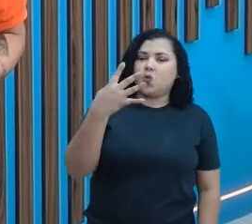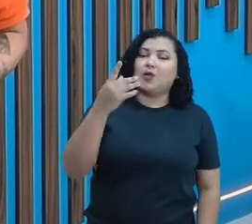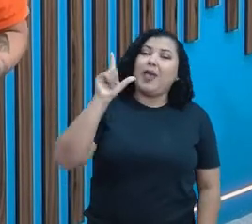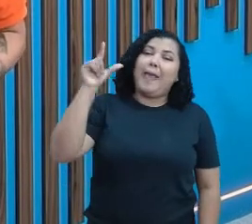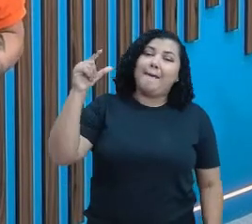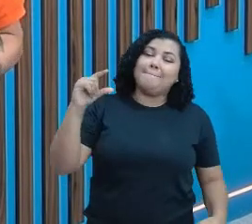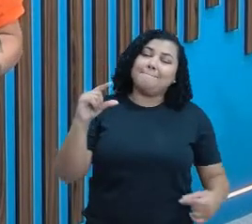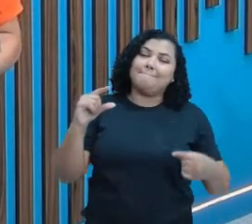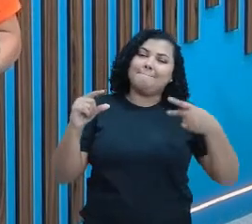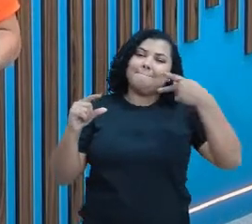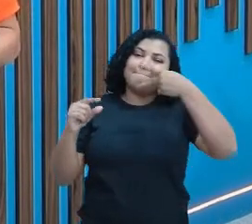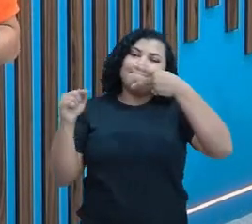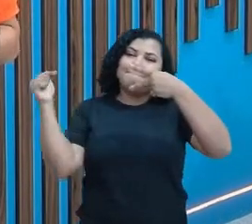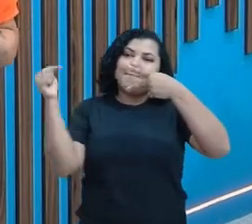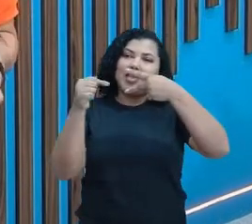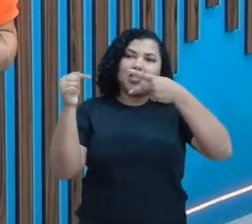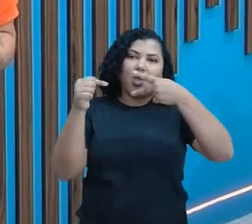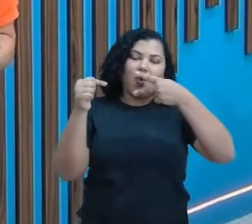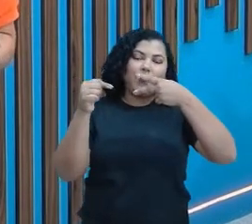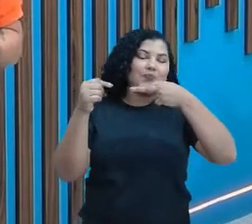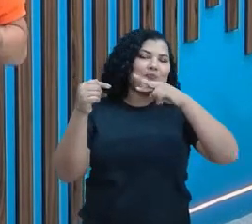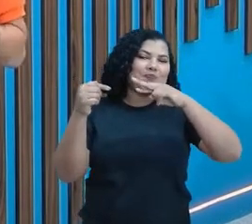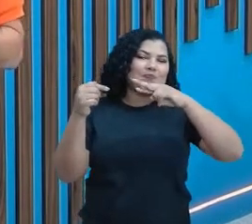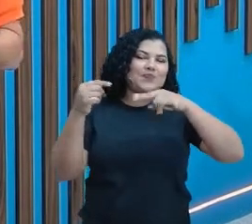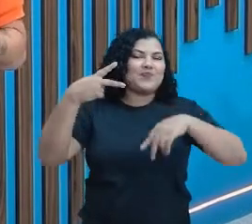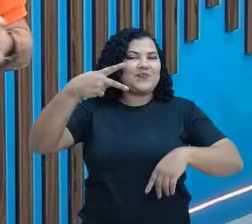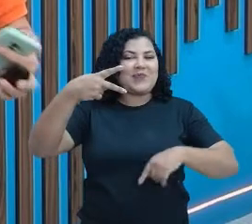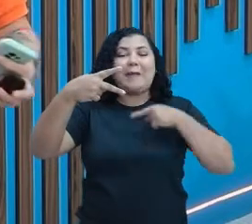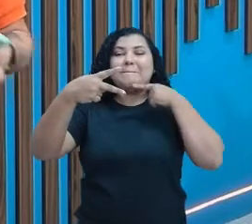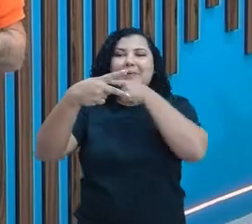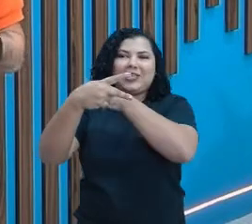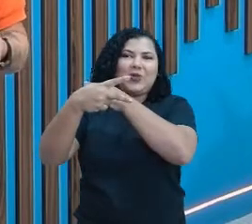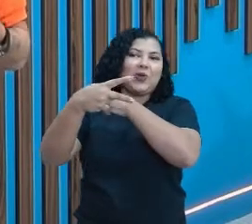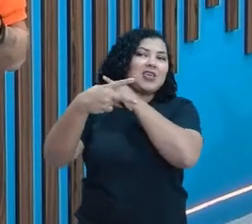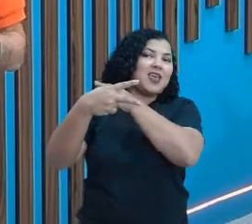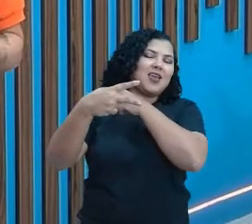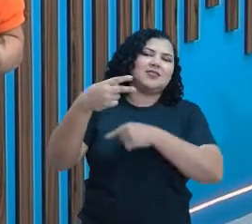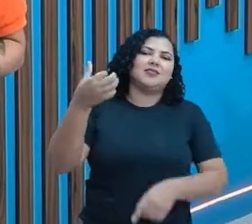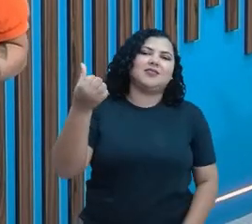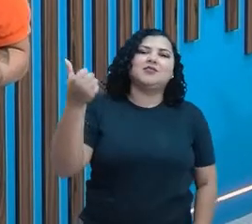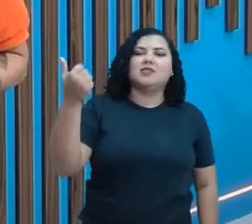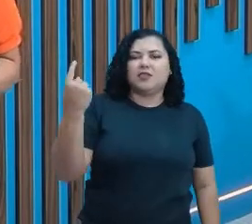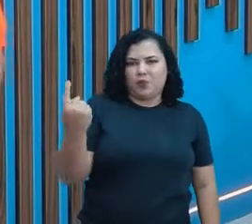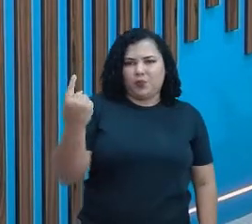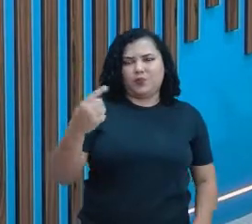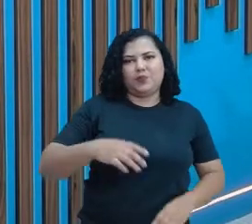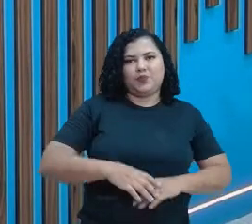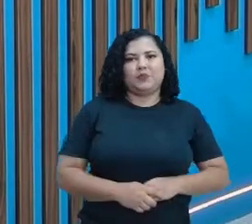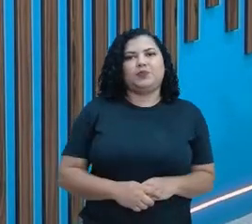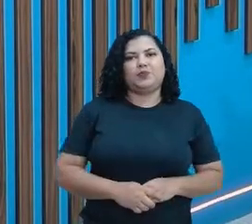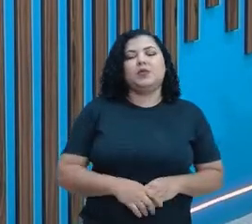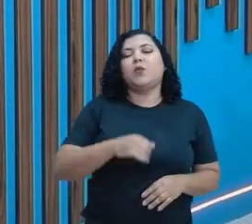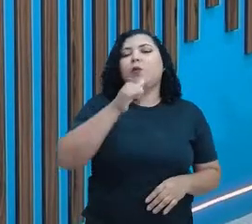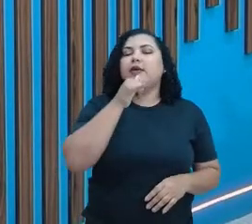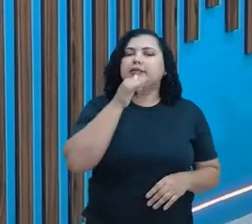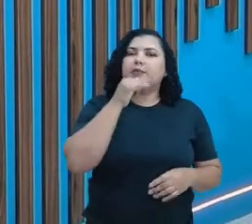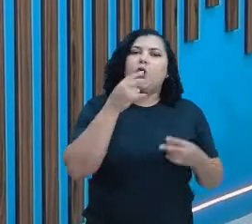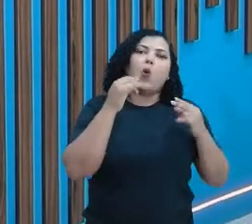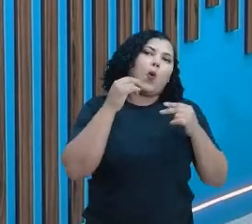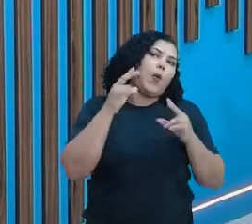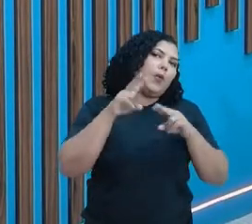média, ou seja, como é que esses dados estão variando em torno da média. Então, por isso que a gente faz, ó, o